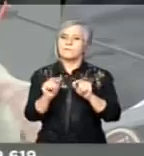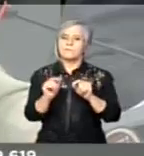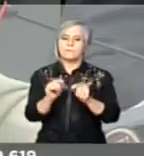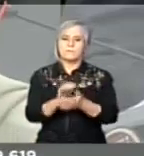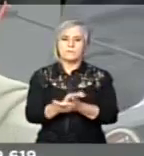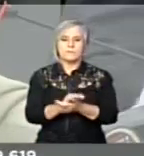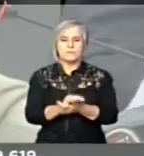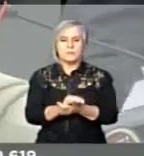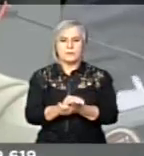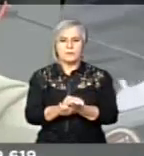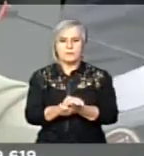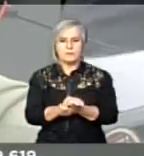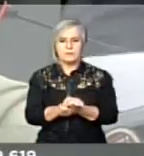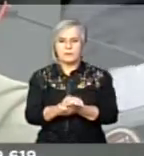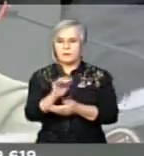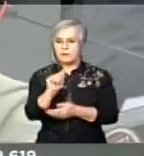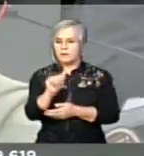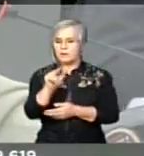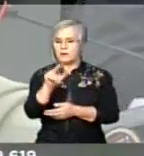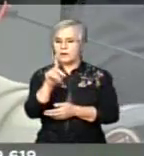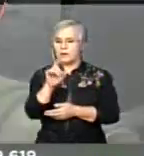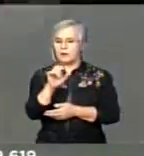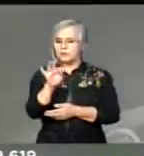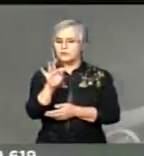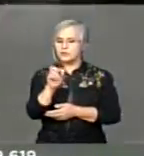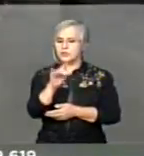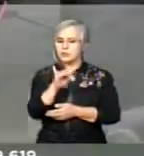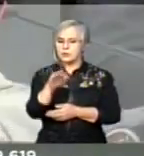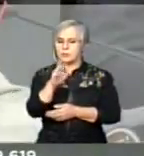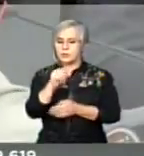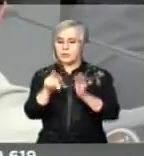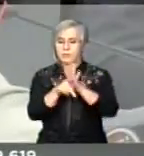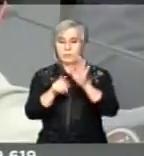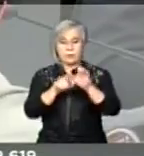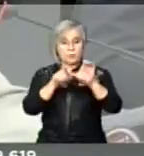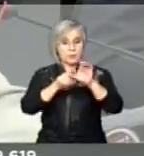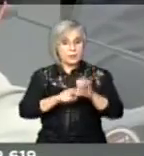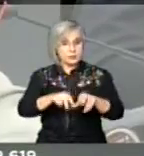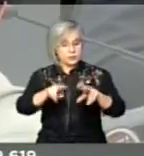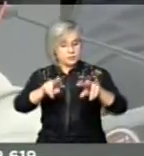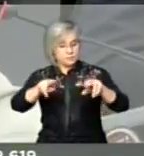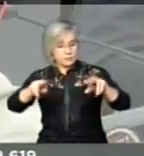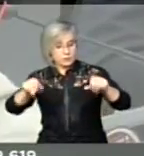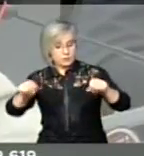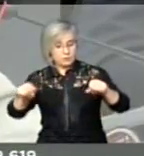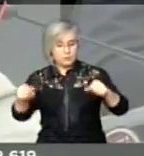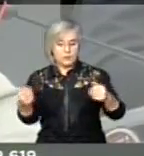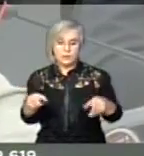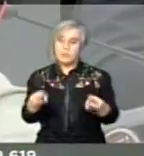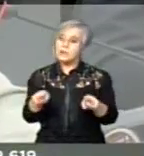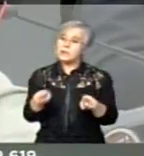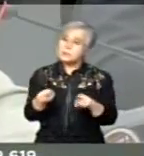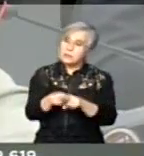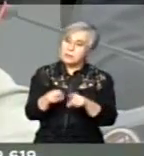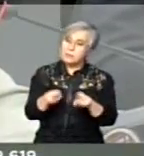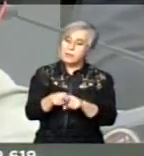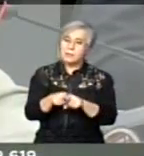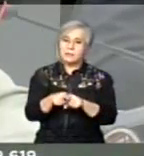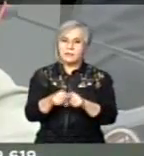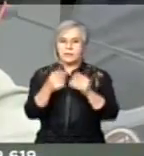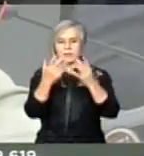nunca efetuada auditoria da dívida. Ainda no cinismo, no golpe contra a verdade.